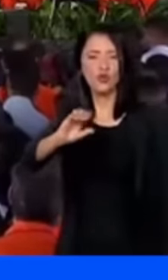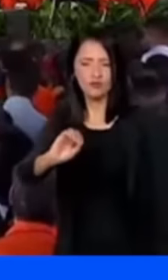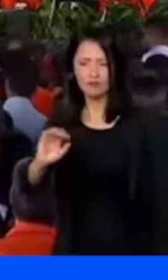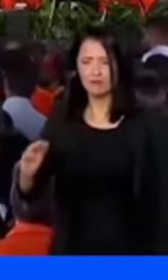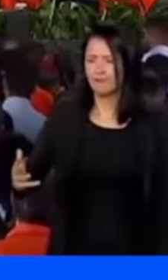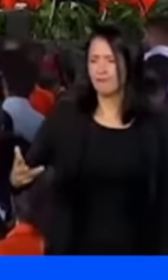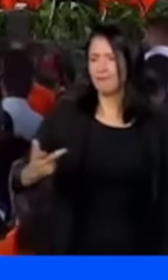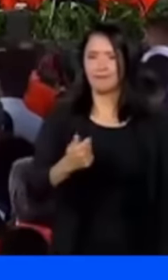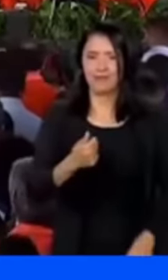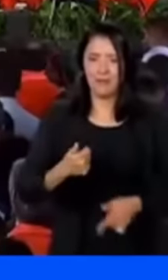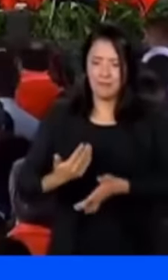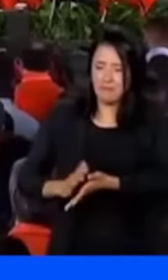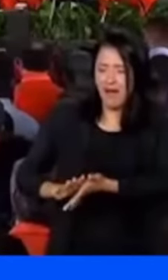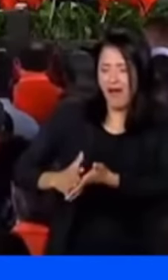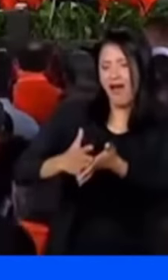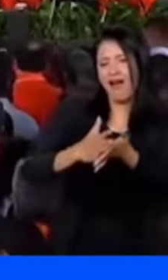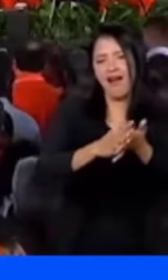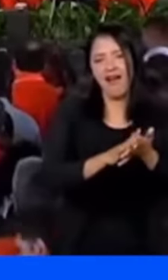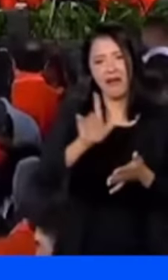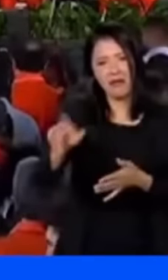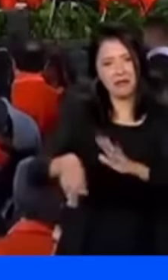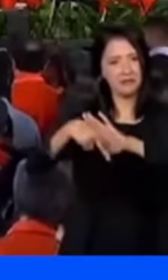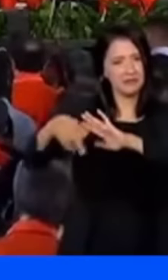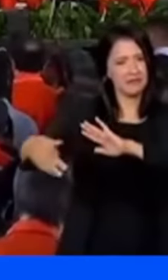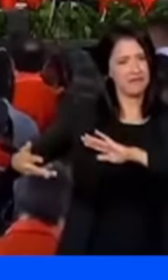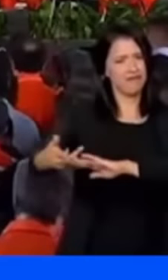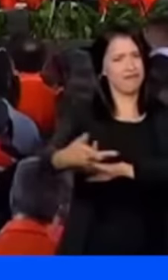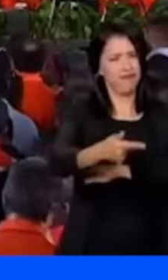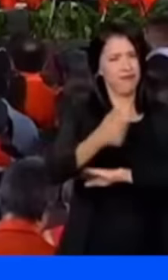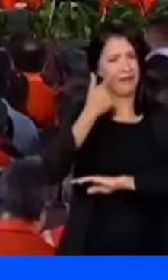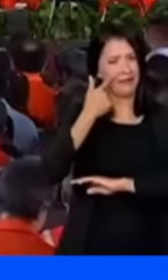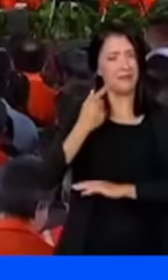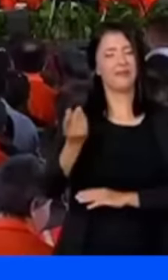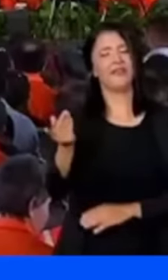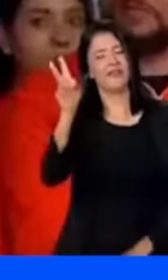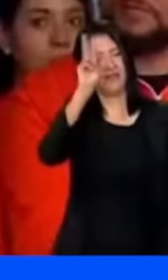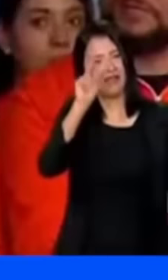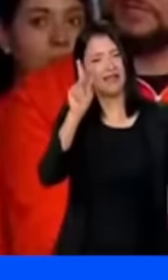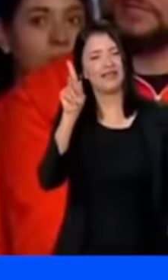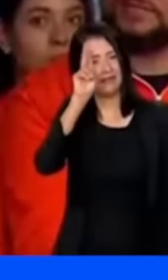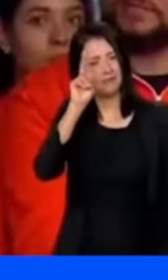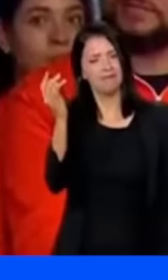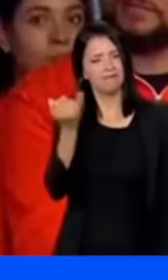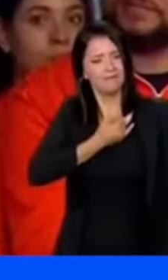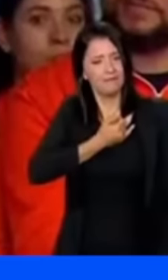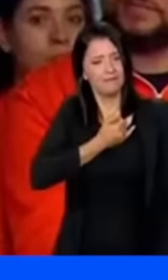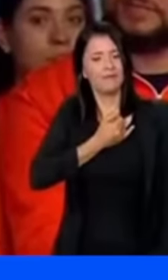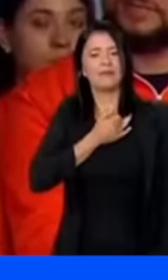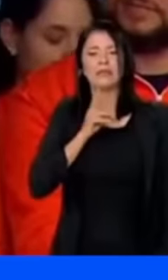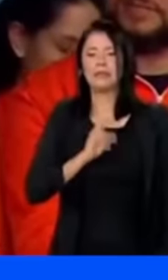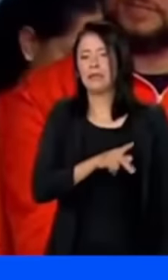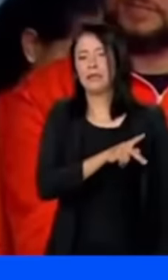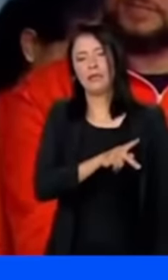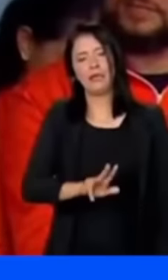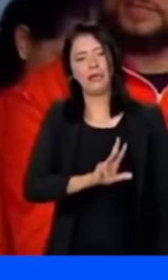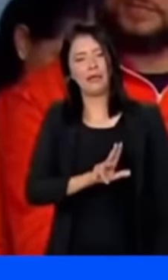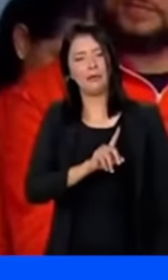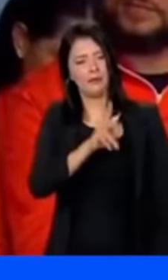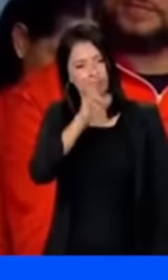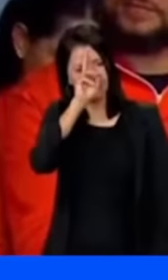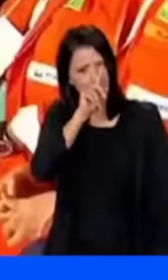talentosos sambistas brasileiros, me faz lembrar sempre o presidente Lula e do